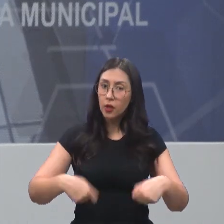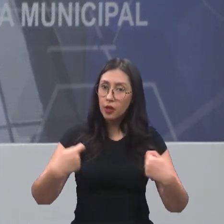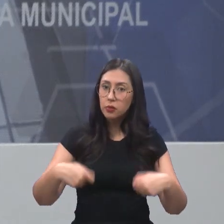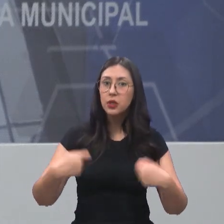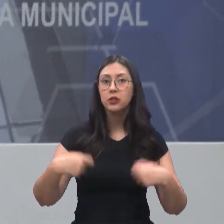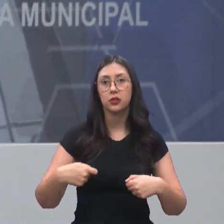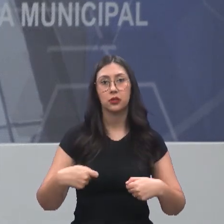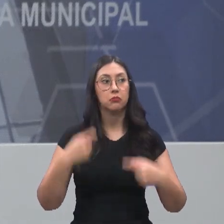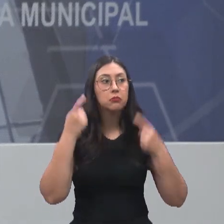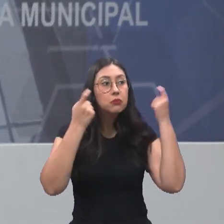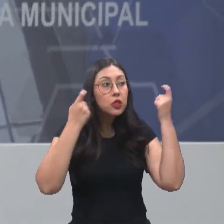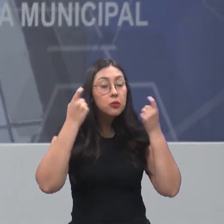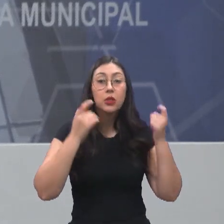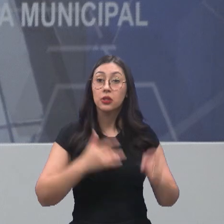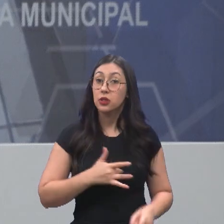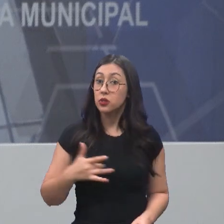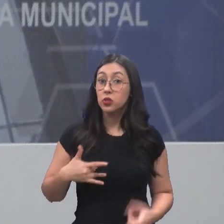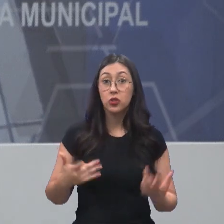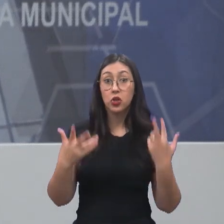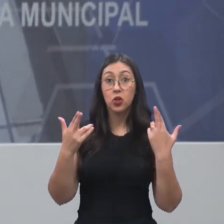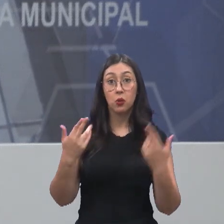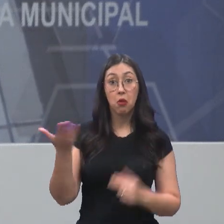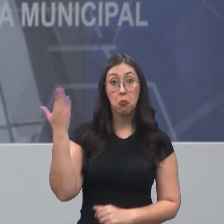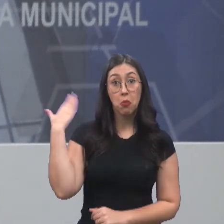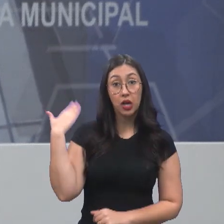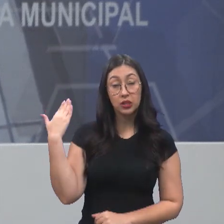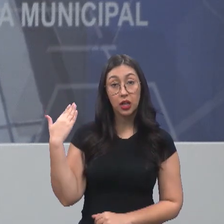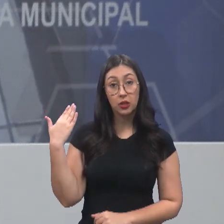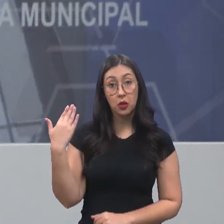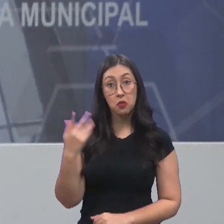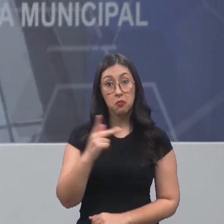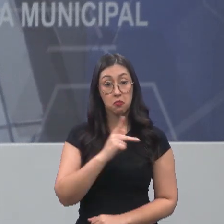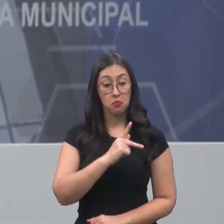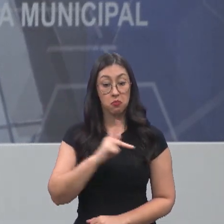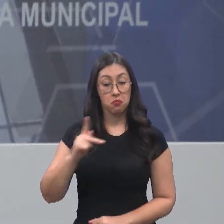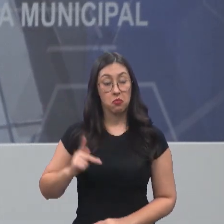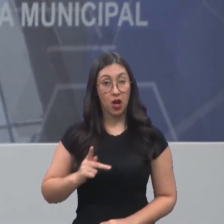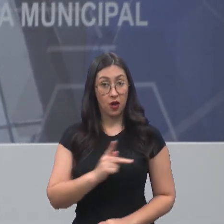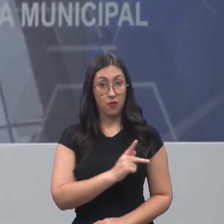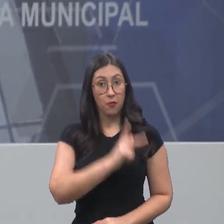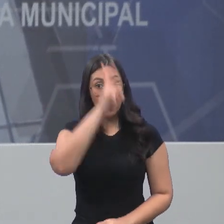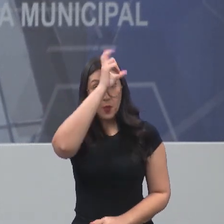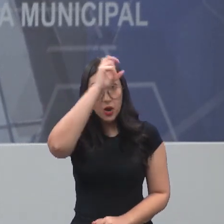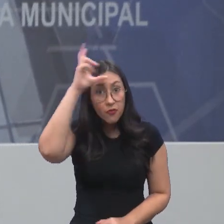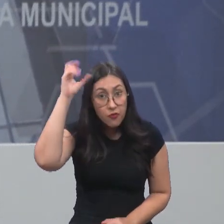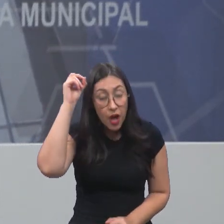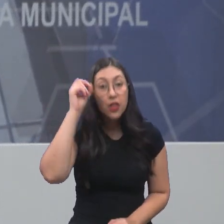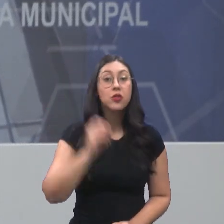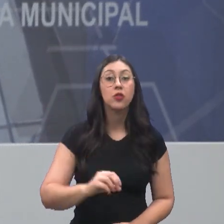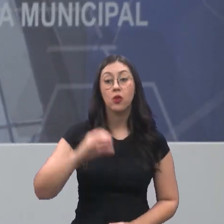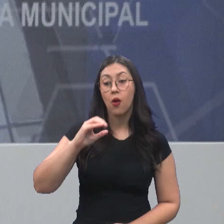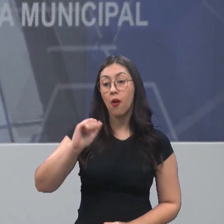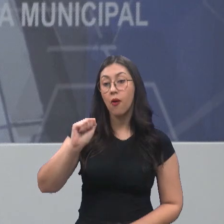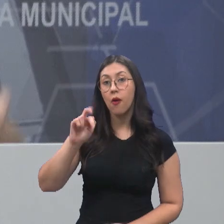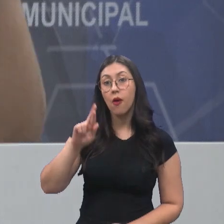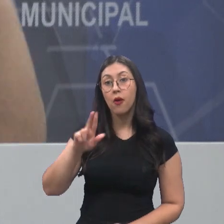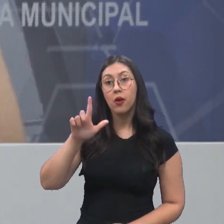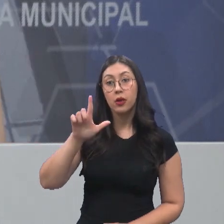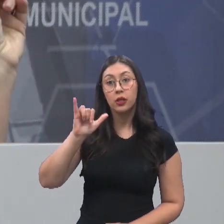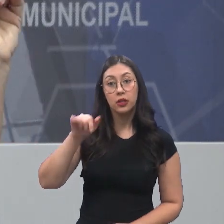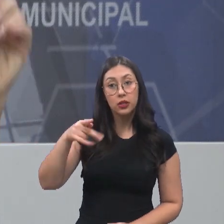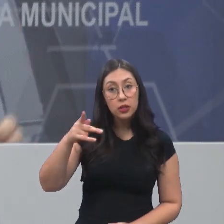saúde, como foi pensado lá na época do prefeito Carlinhos, do PT, que moralizou a fila das creches,